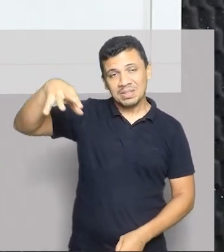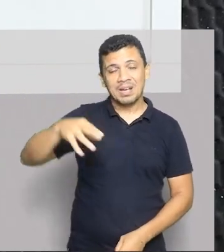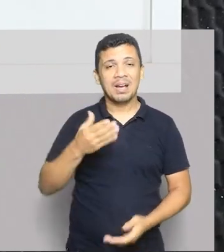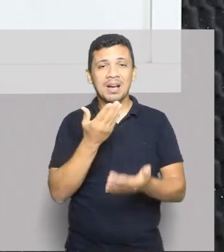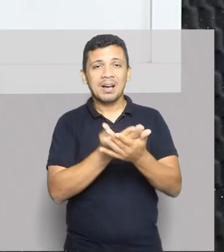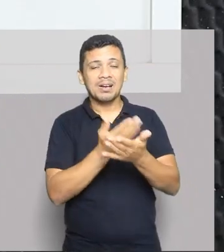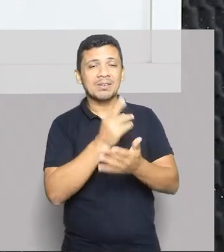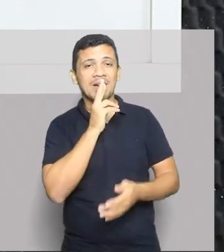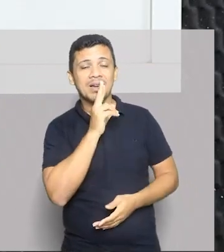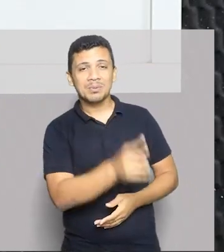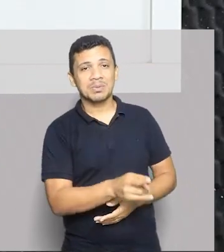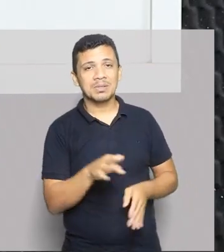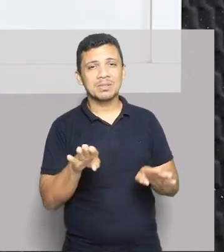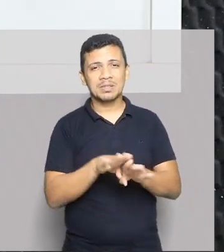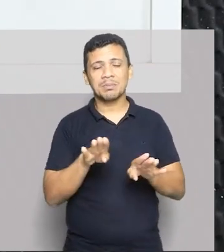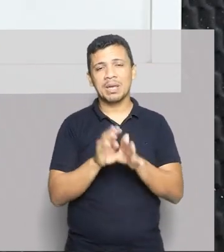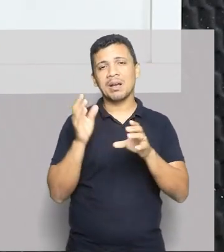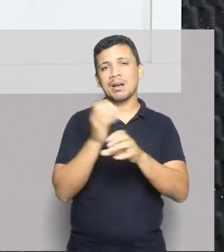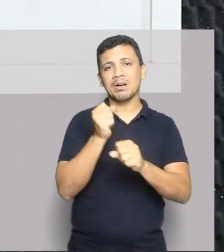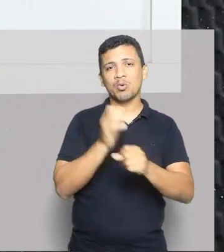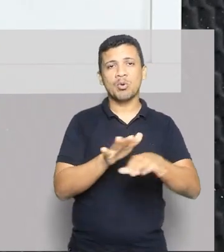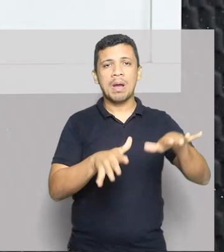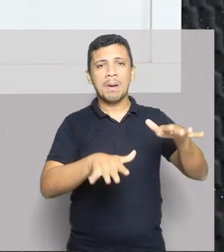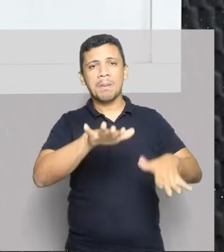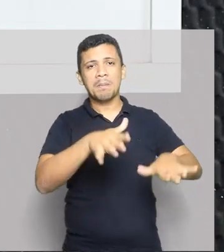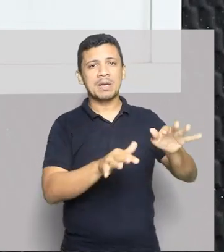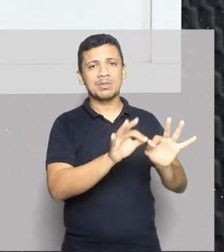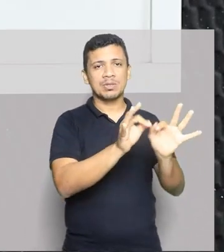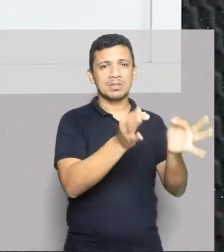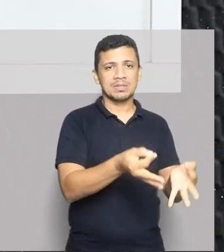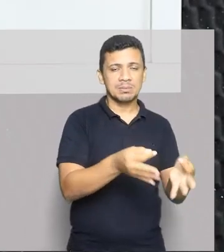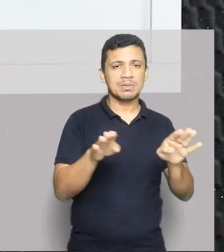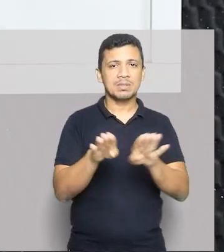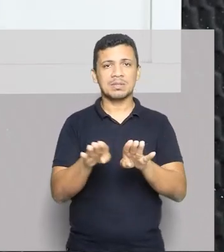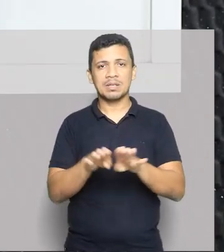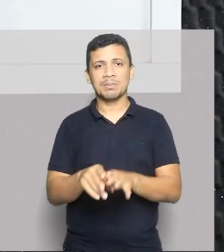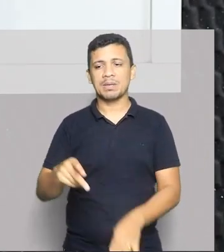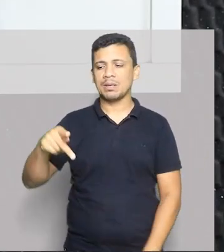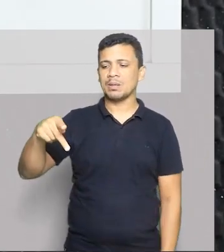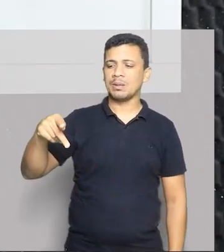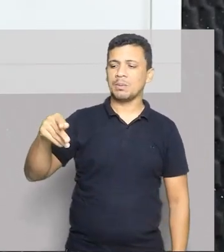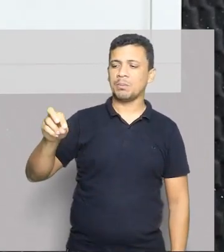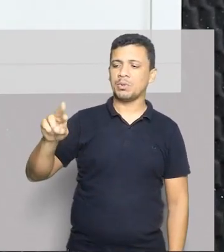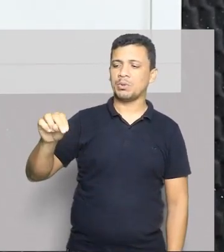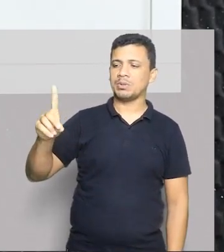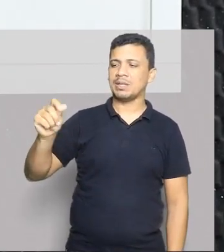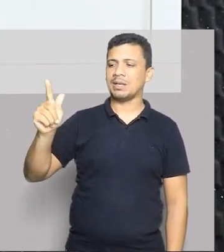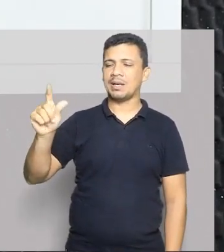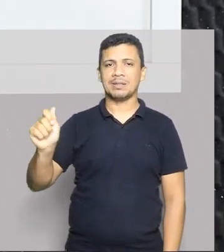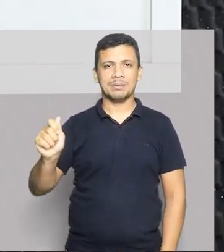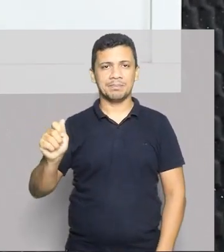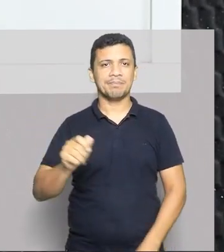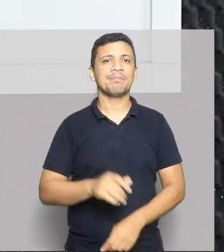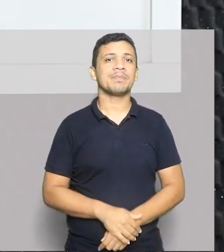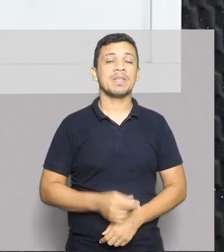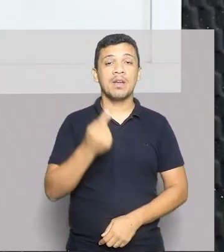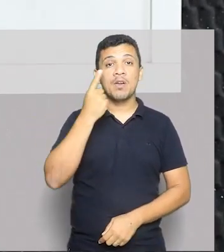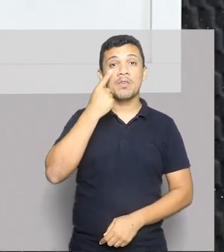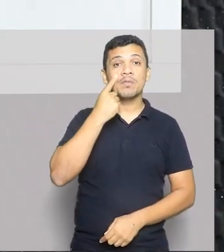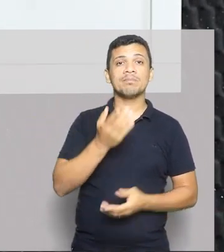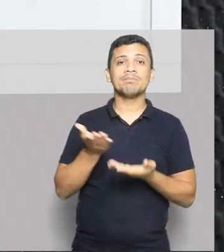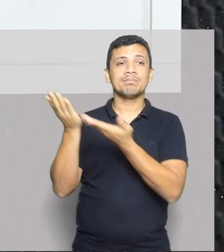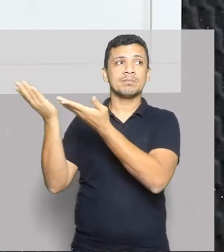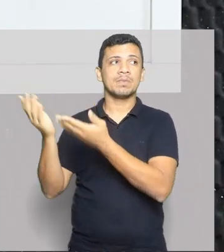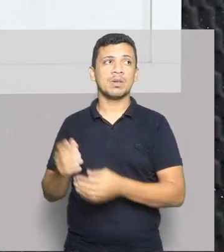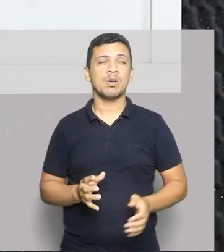como é que se calcula uma média aritmética simples e uma média aritmética ponderada. Tá? Veja só, galera. Você tem